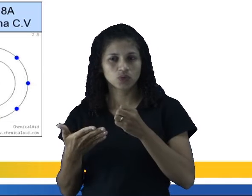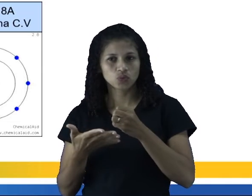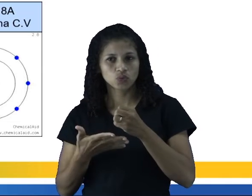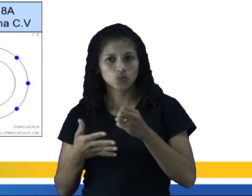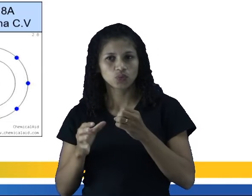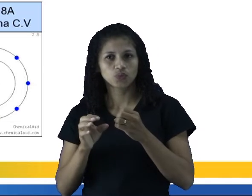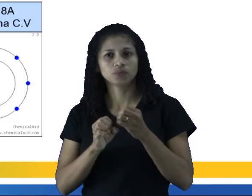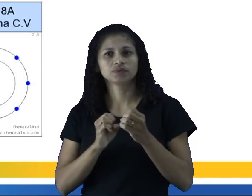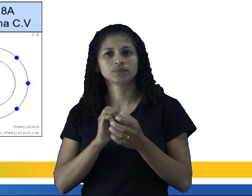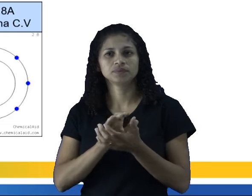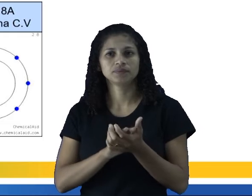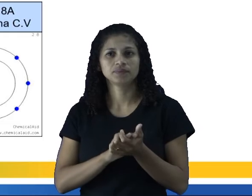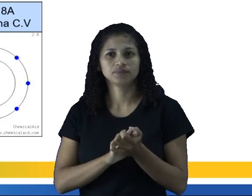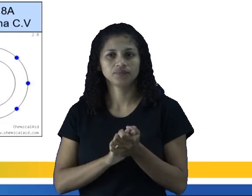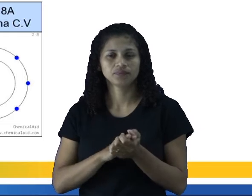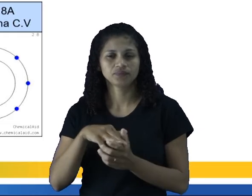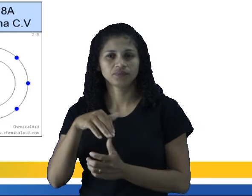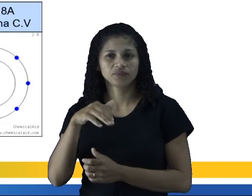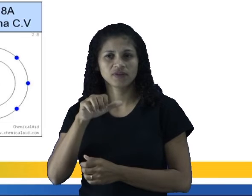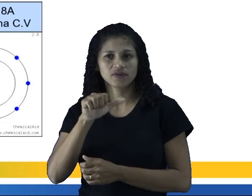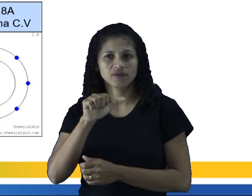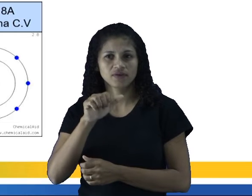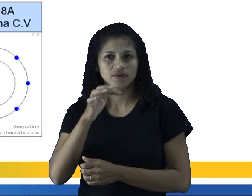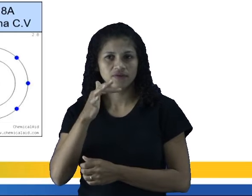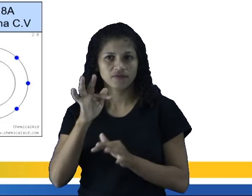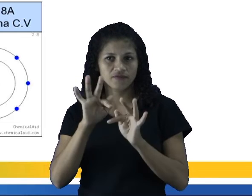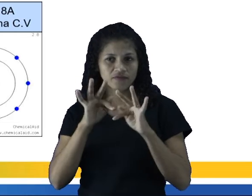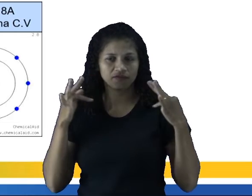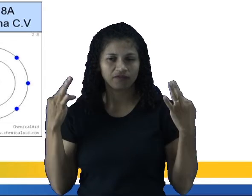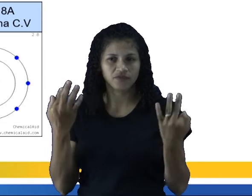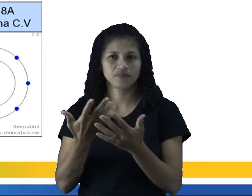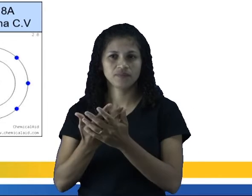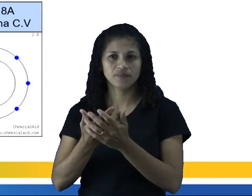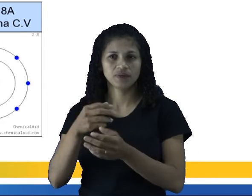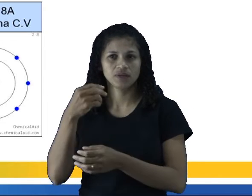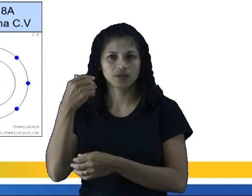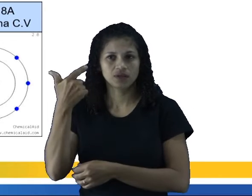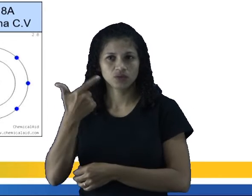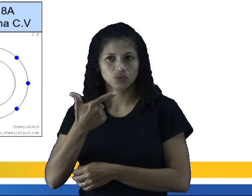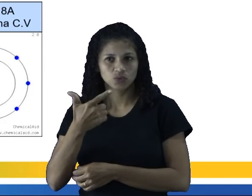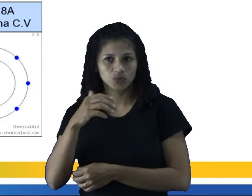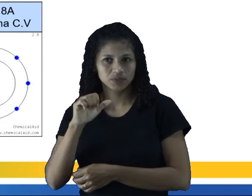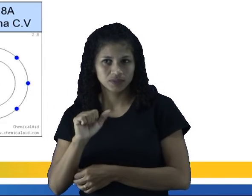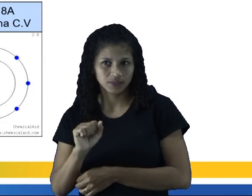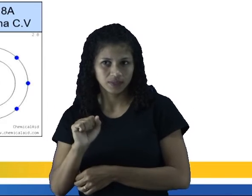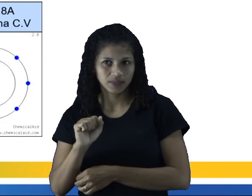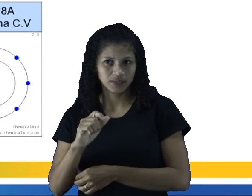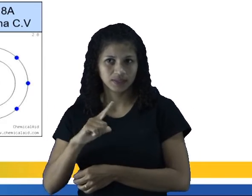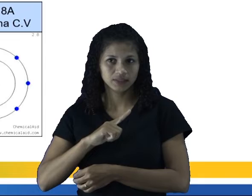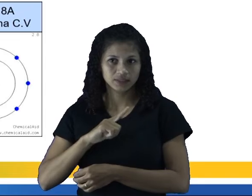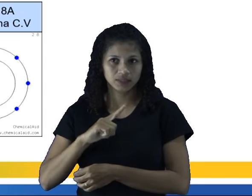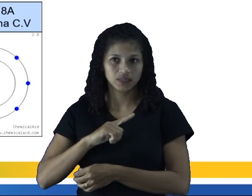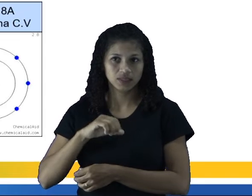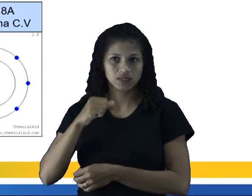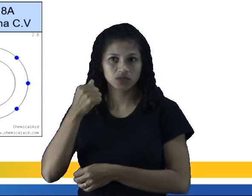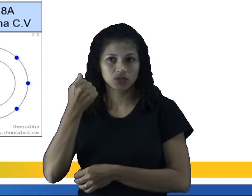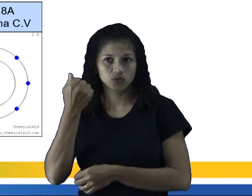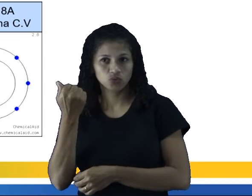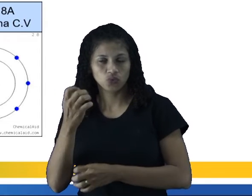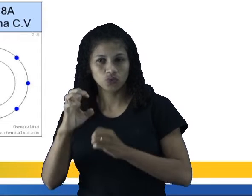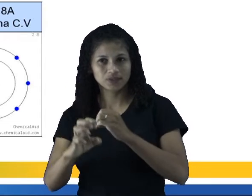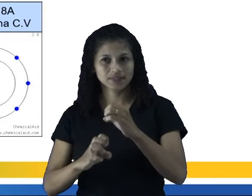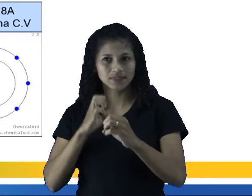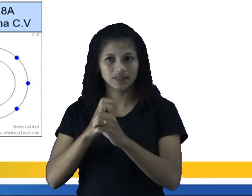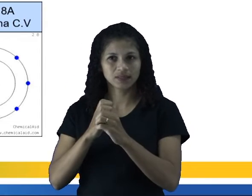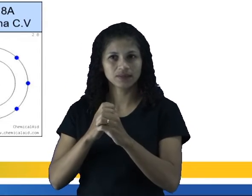ali da família 2A, eles vão ter o quê? 2 elétrons na camada de valência. Os elementos ali da